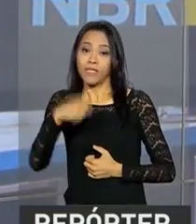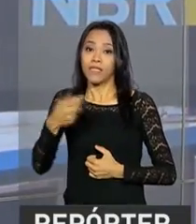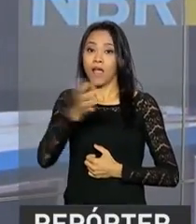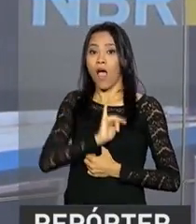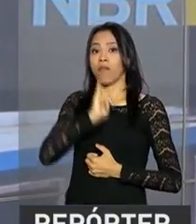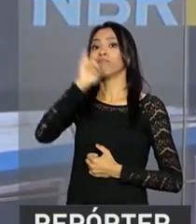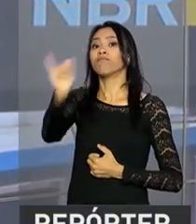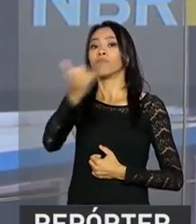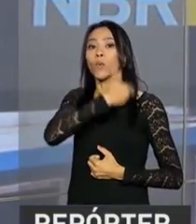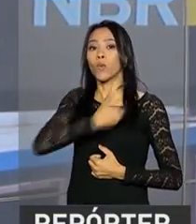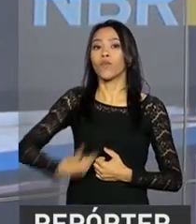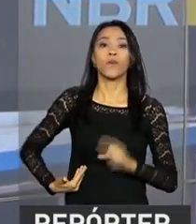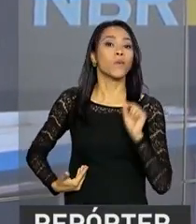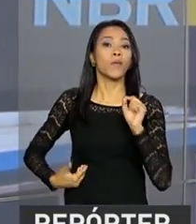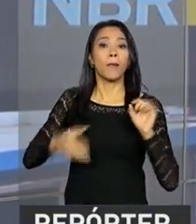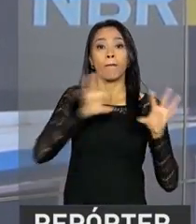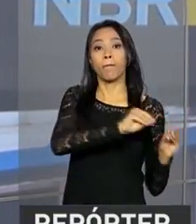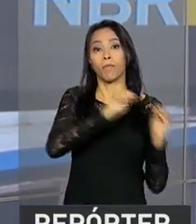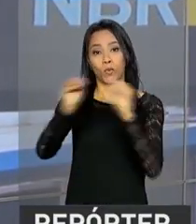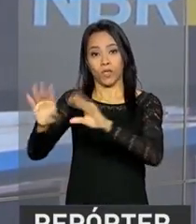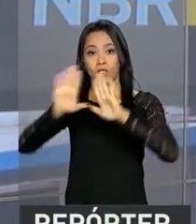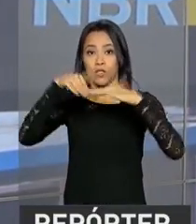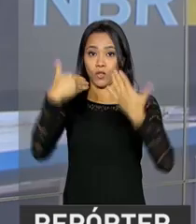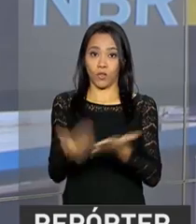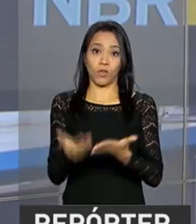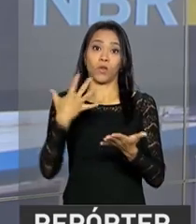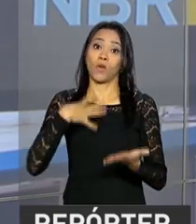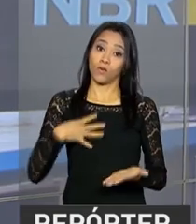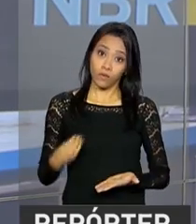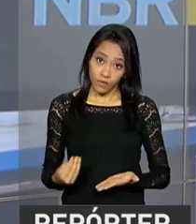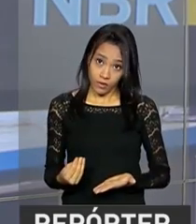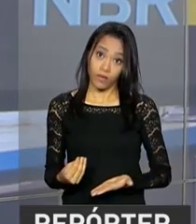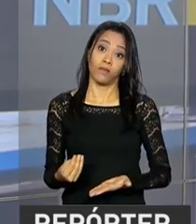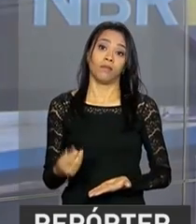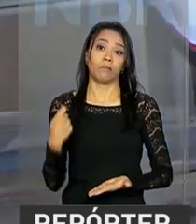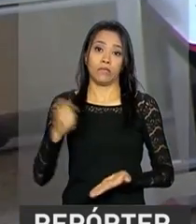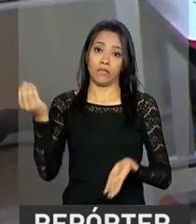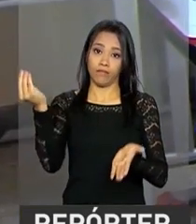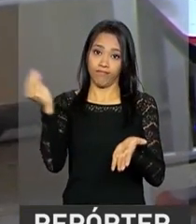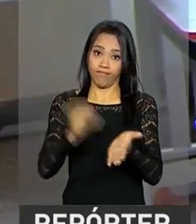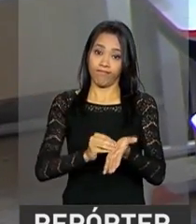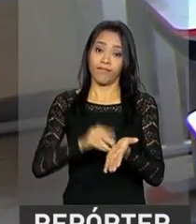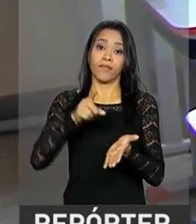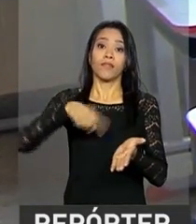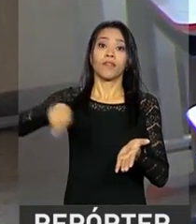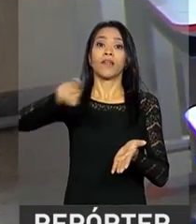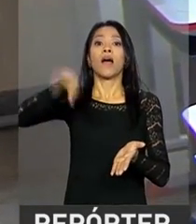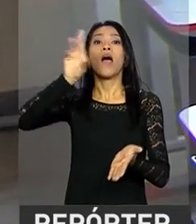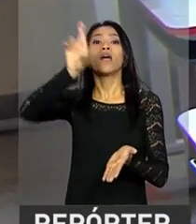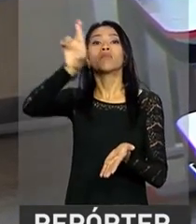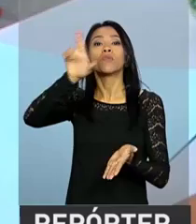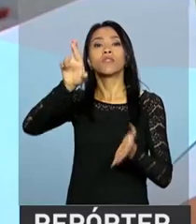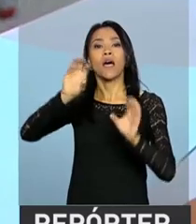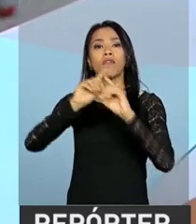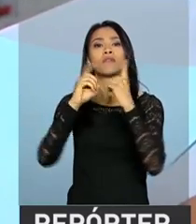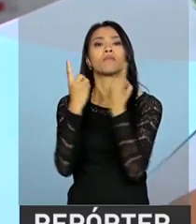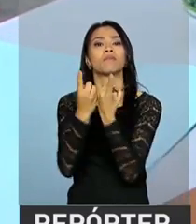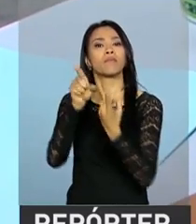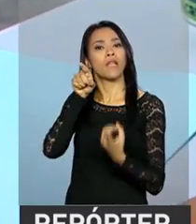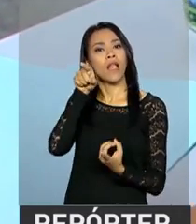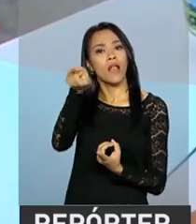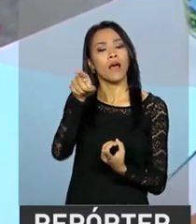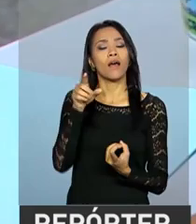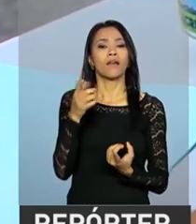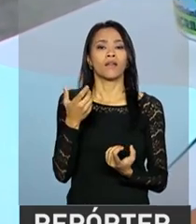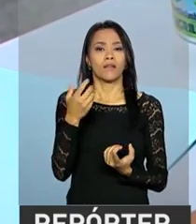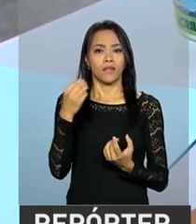governo a a mudança de escola dos filhos a alteração deve ser enviada ao setor responsável pelo cadastro único